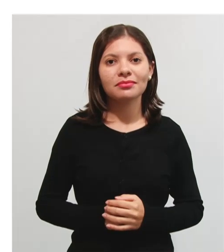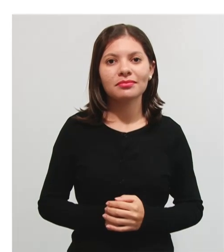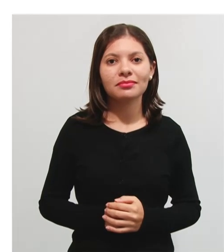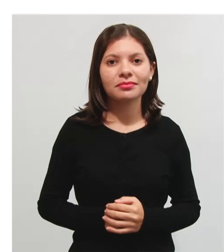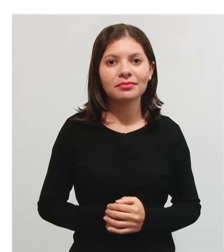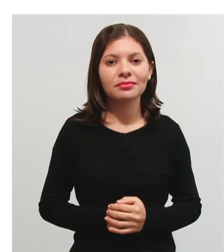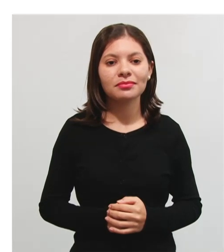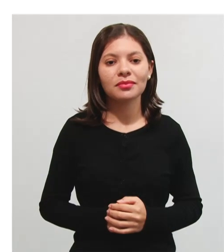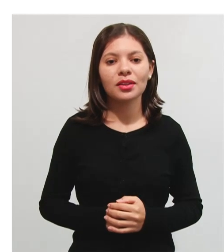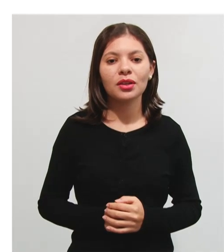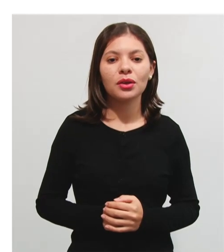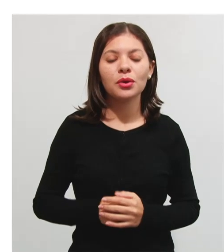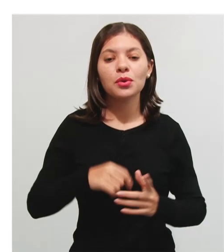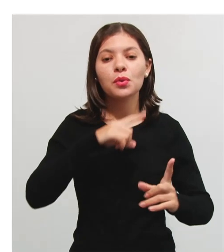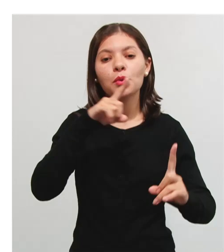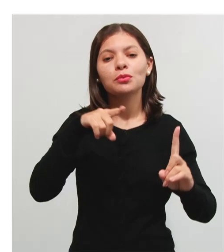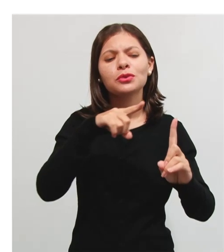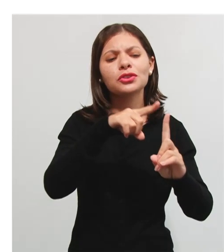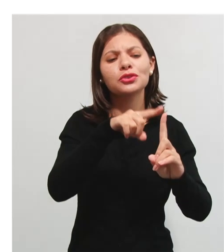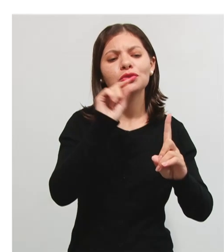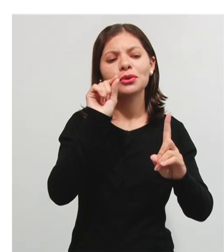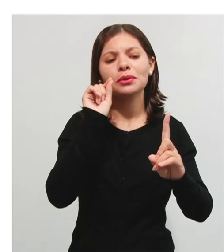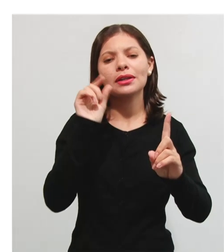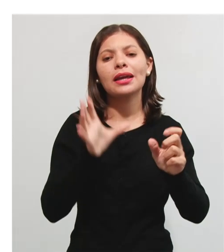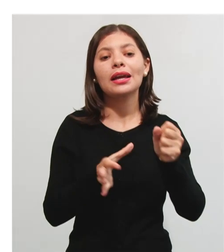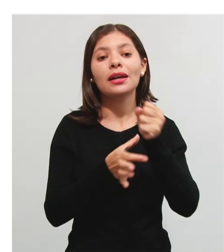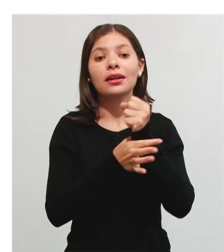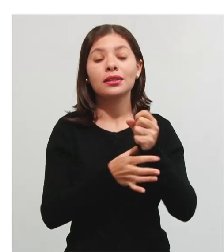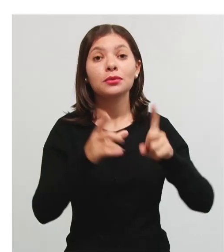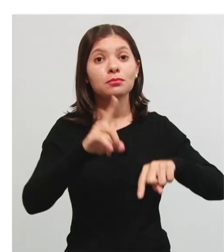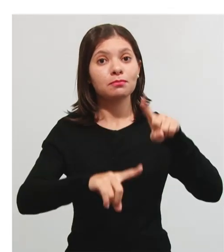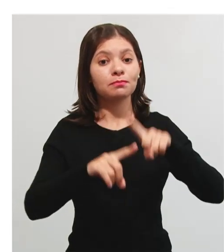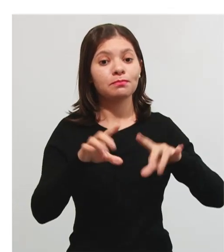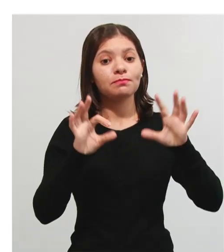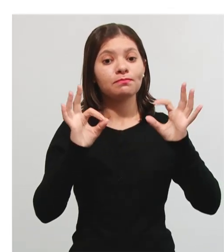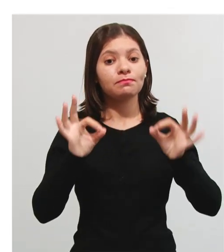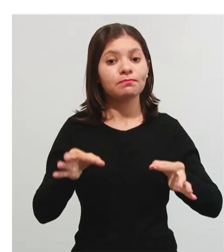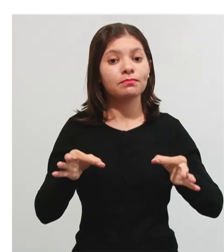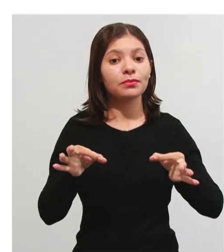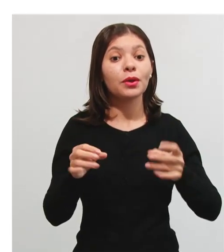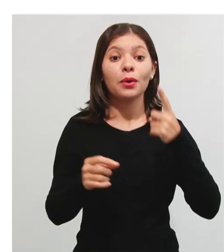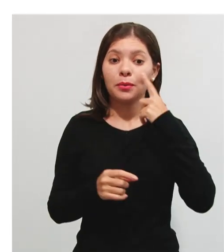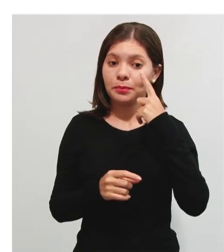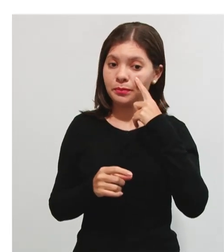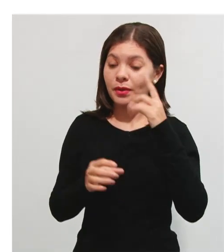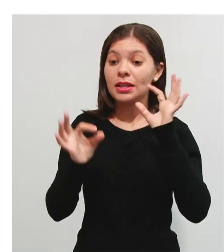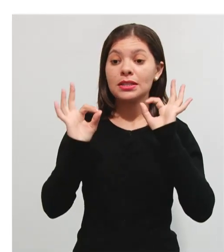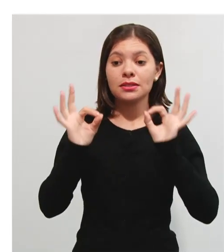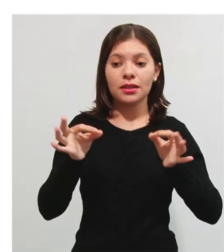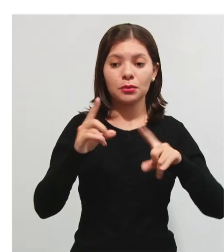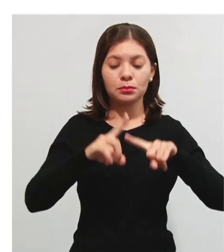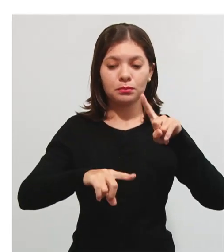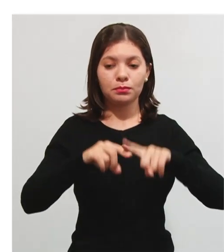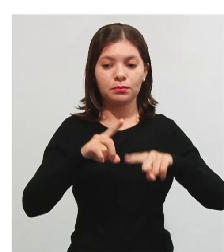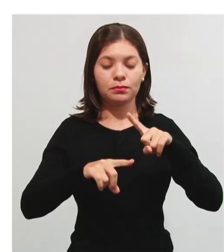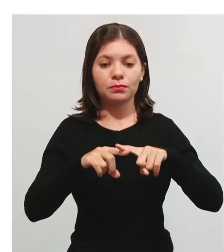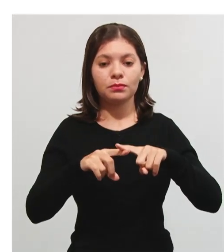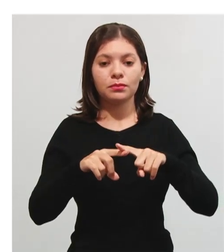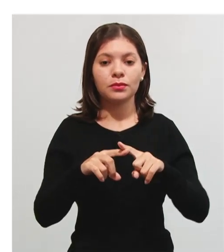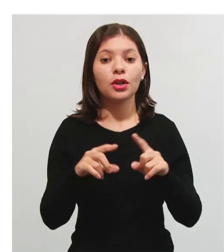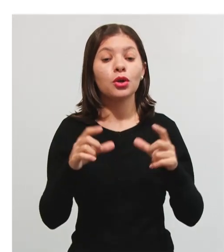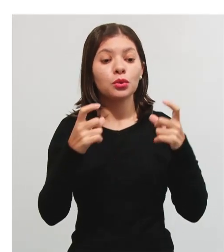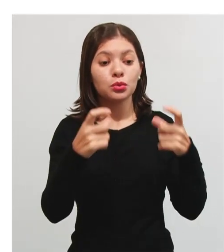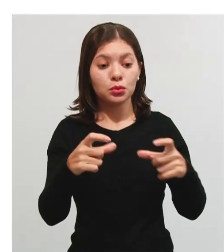Seu principal objetivo é garantir que os produtos certos, vejam bem, produtos certos, estejam no